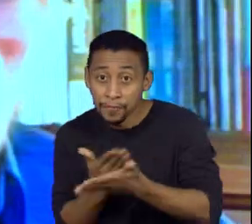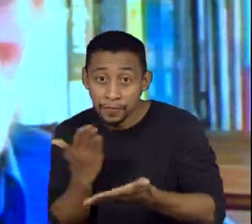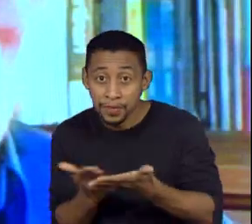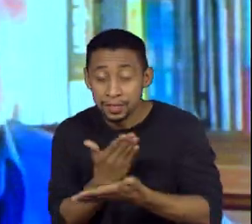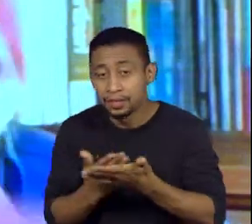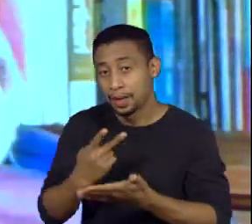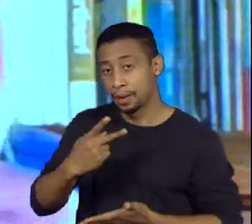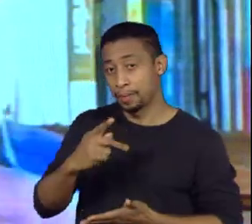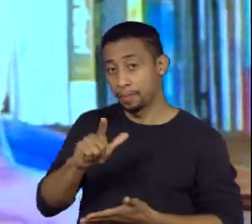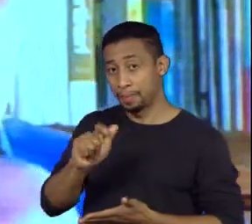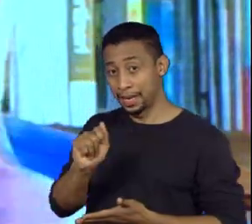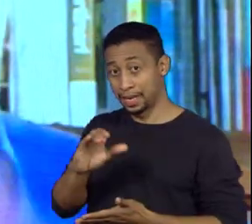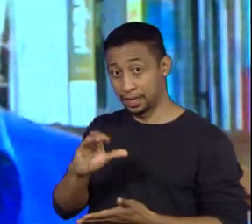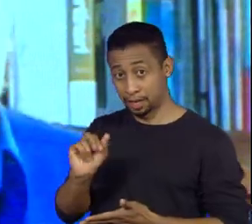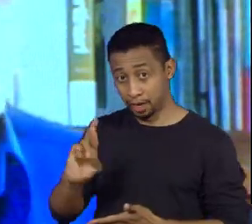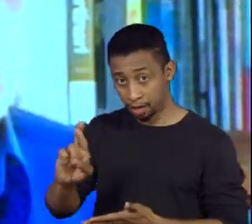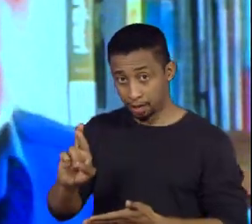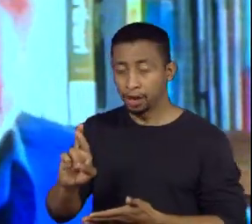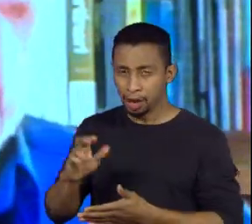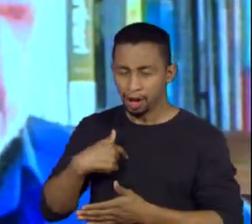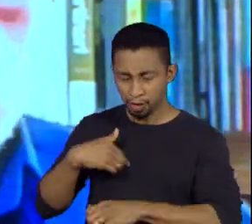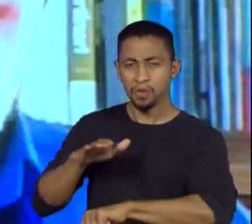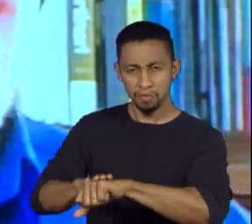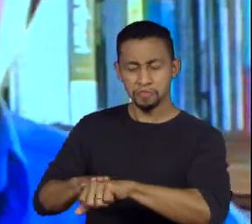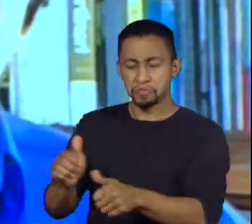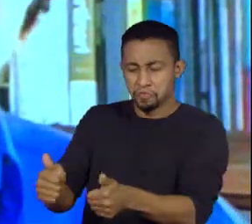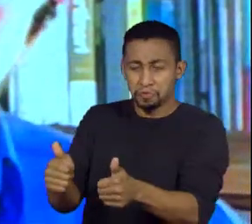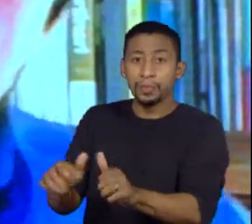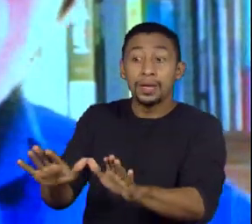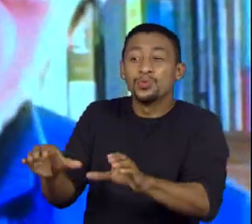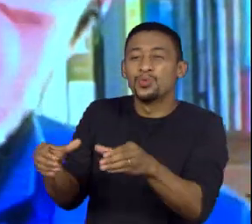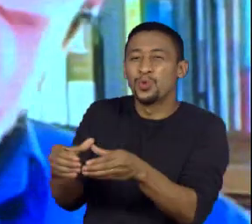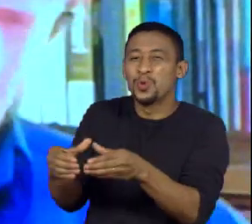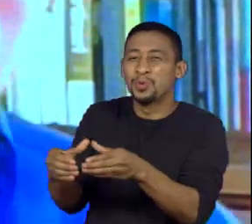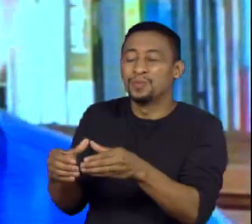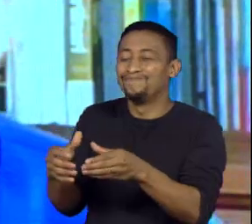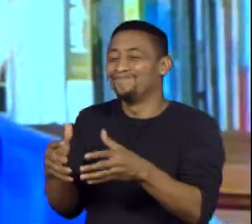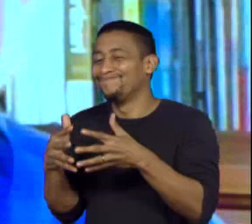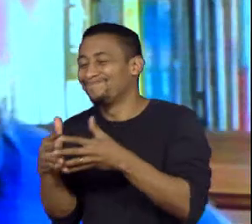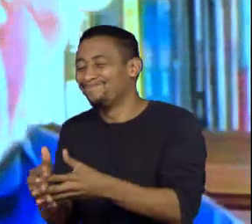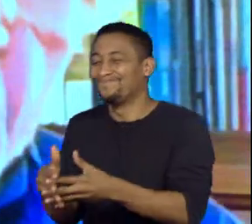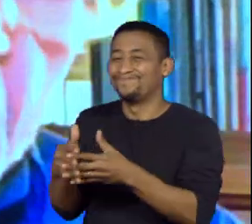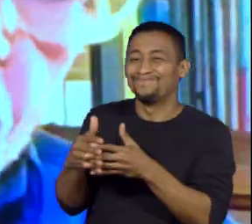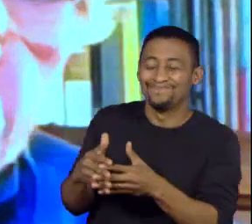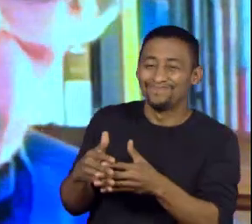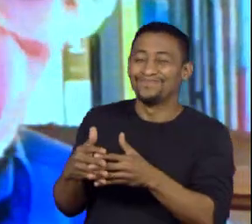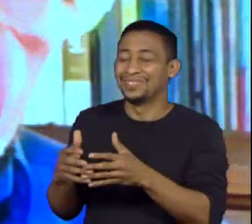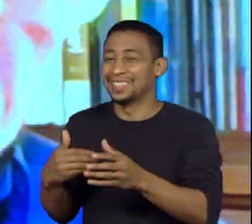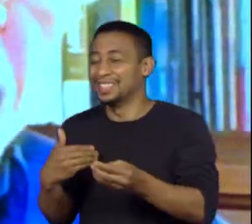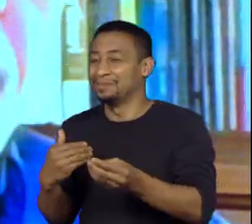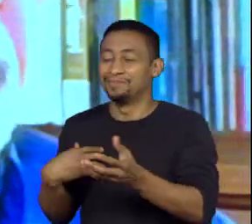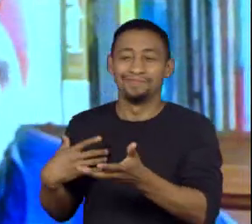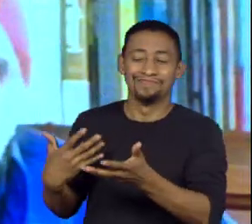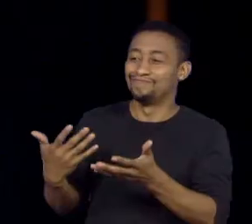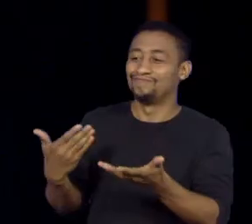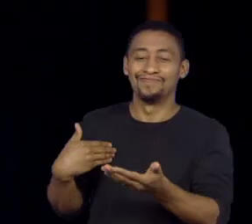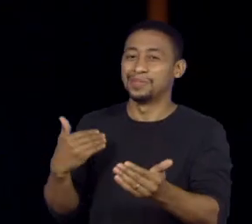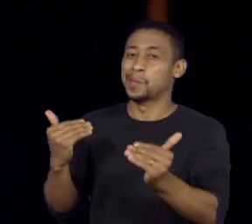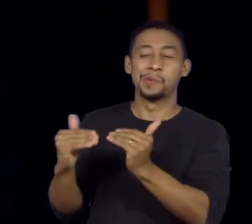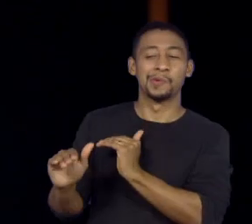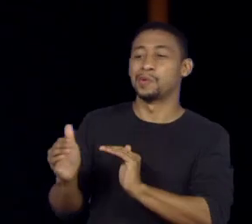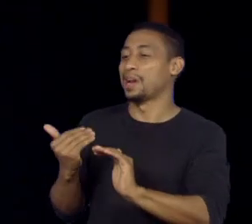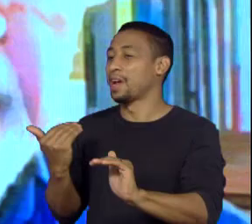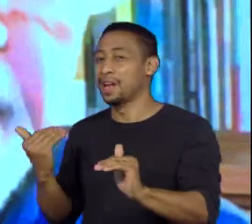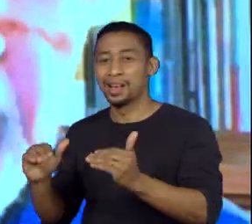e fiz. Mas me desentendi com a equipe e voltei à Cultural